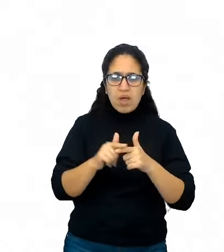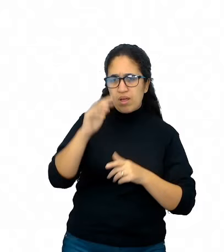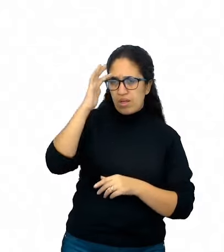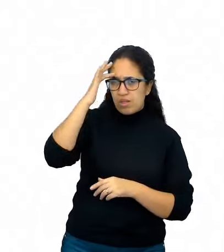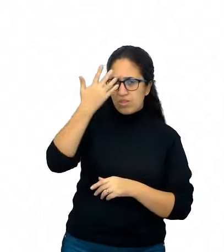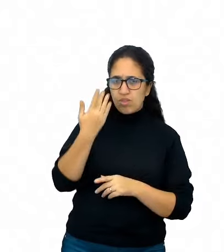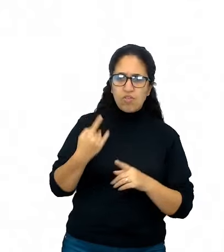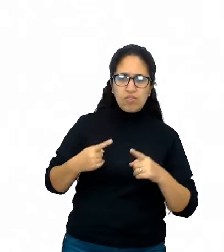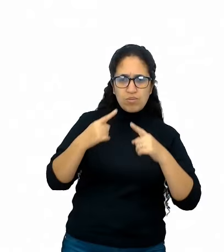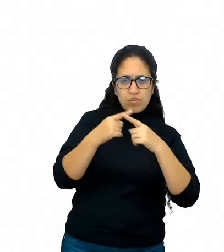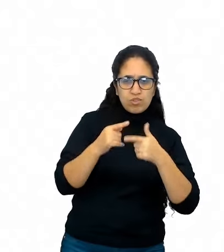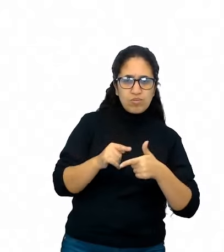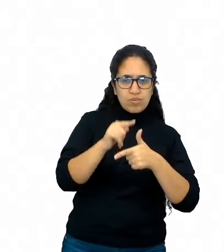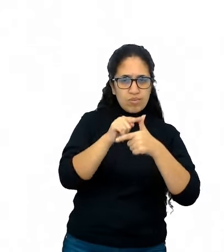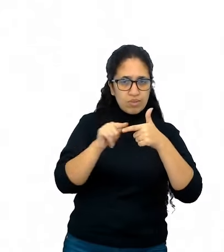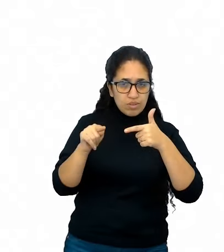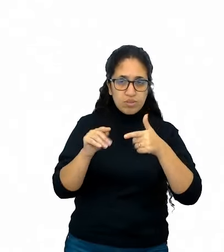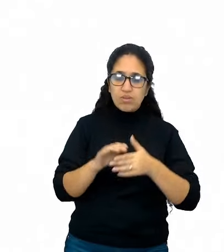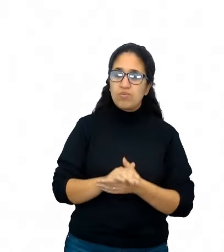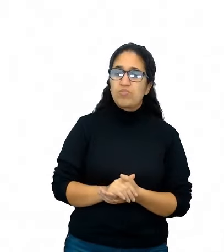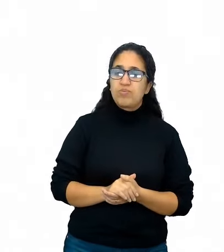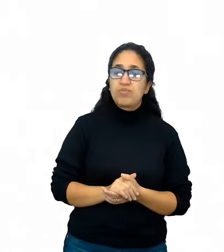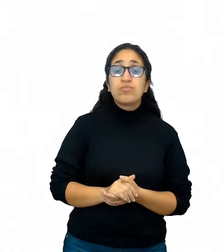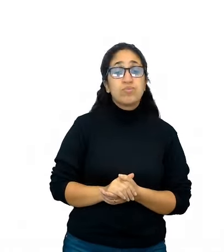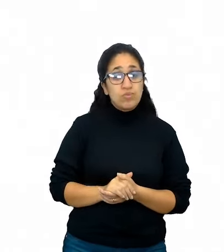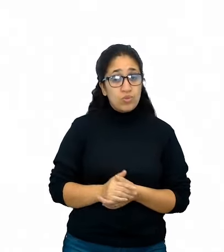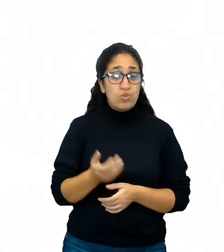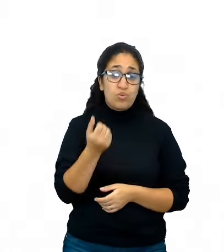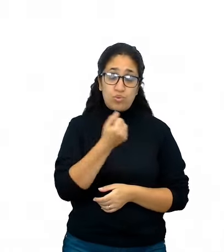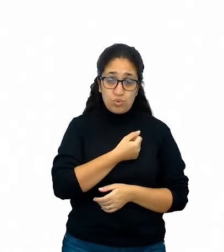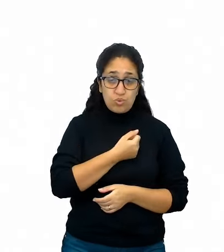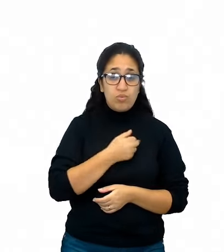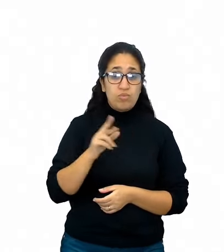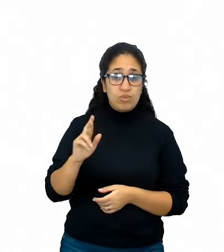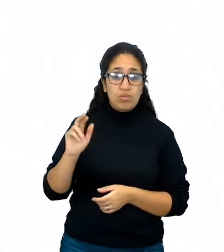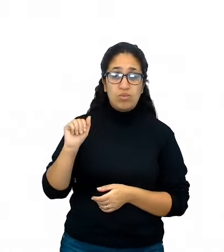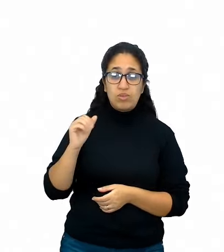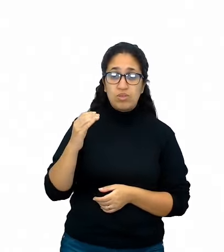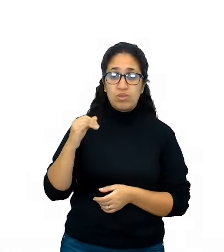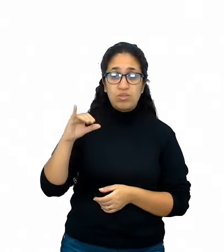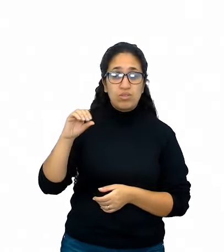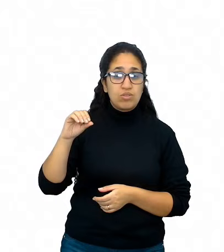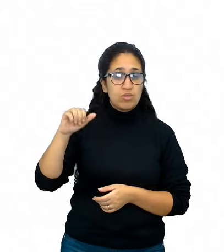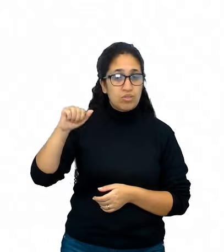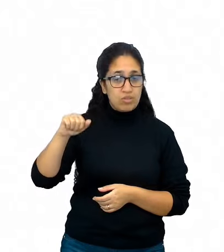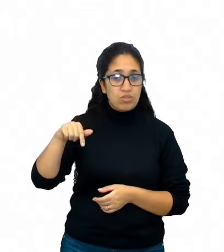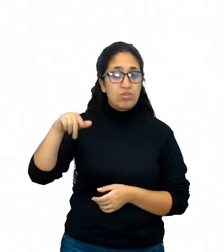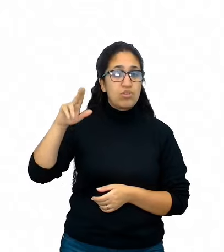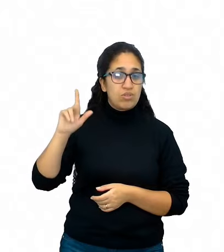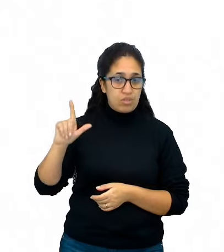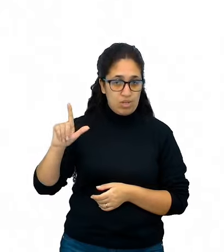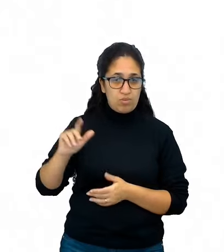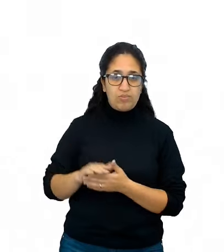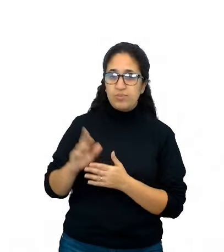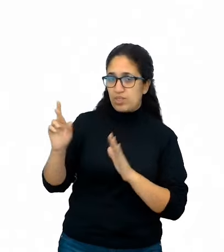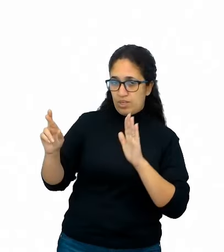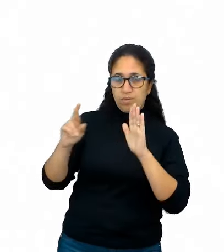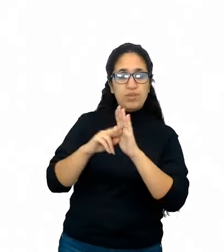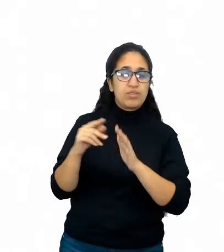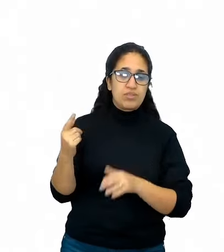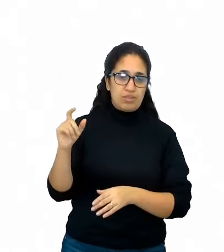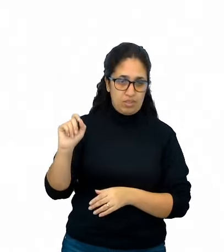multiplicação e divisão, né, também com números racionais, com a representação